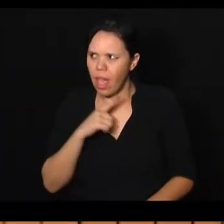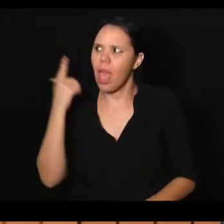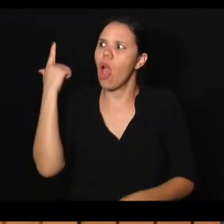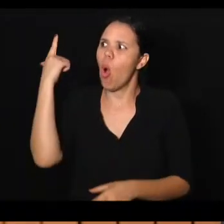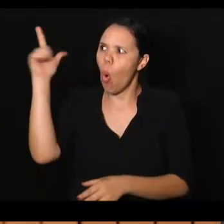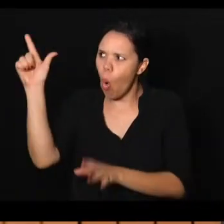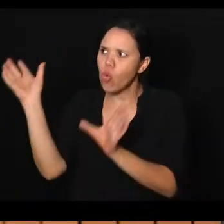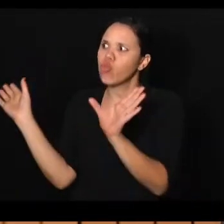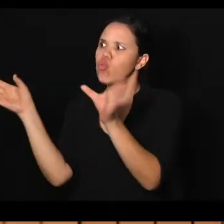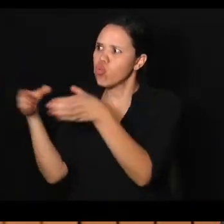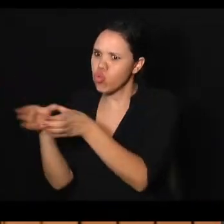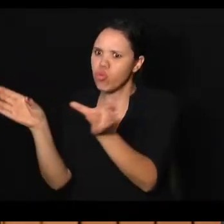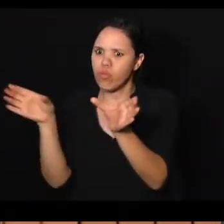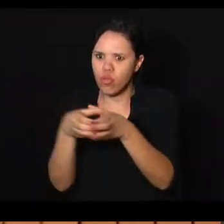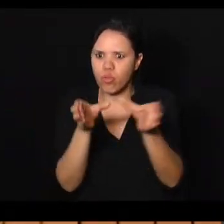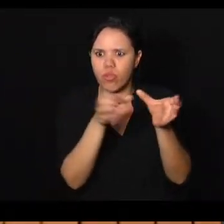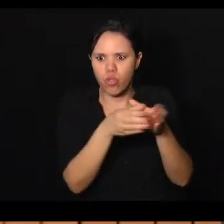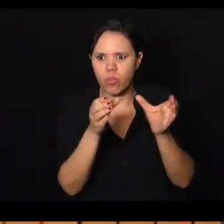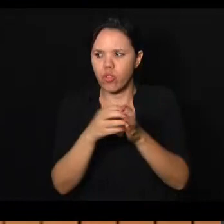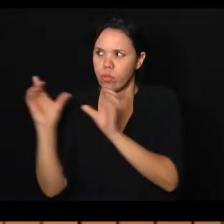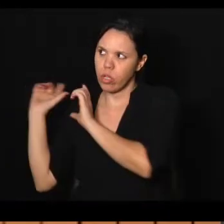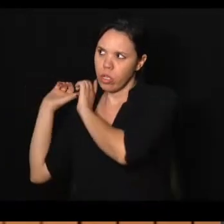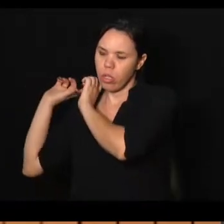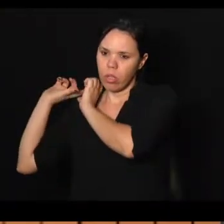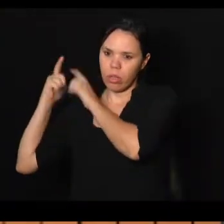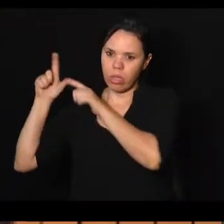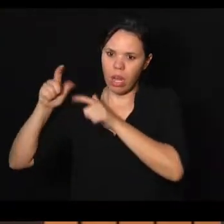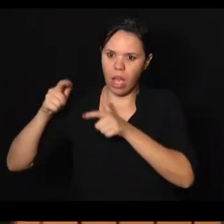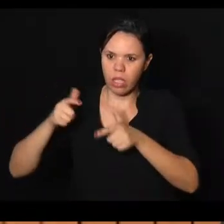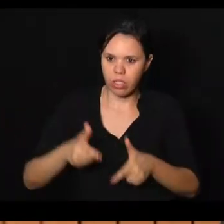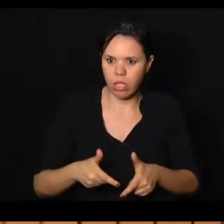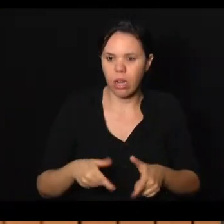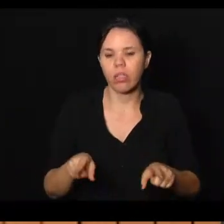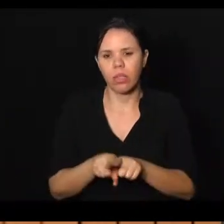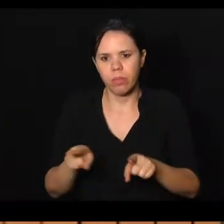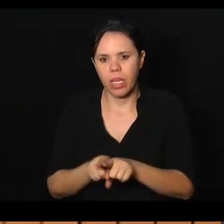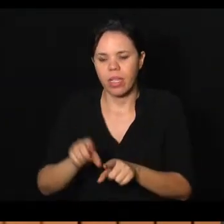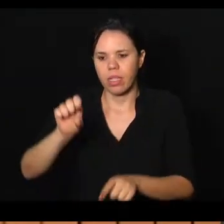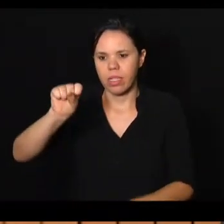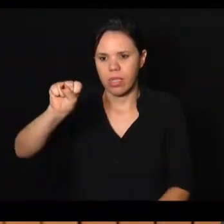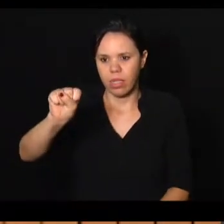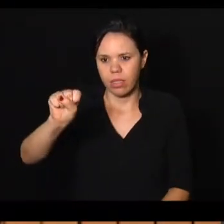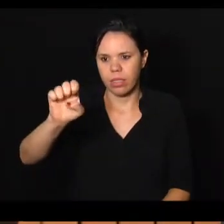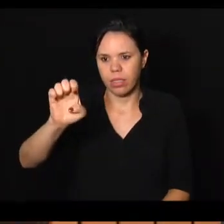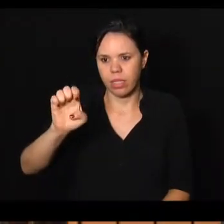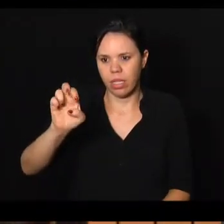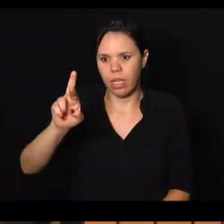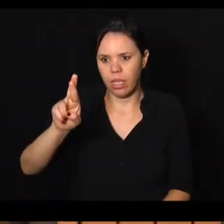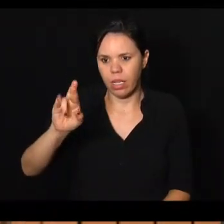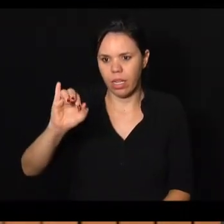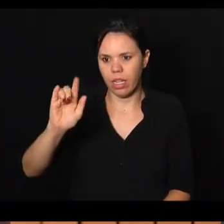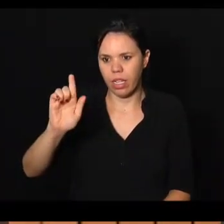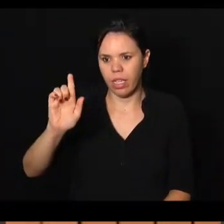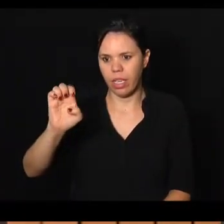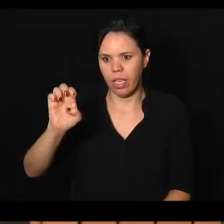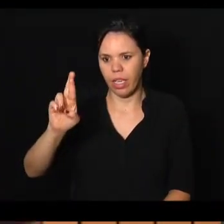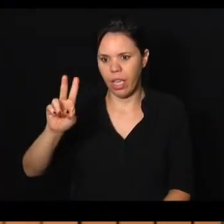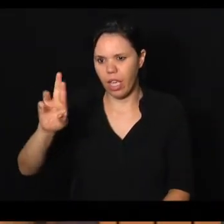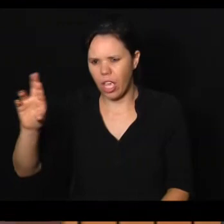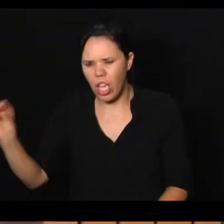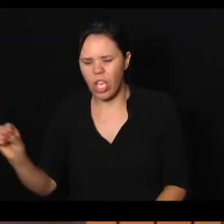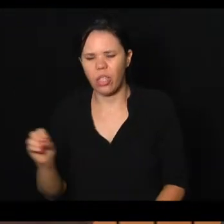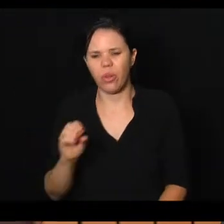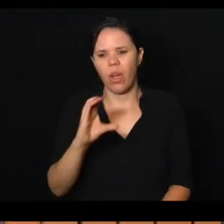tradicionais. Nós temos os povos tradicionais, os seringueiros, os caiçaras,